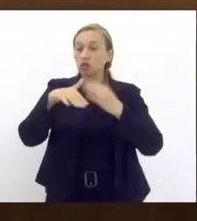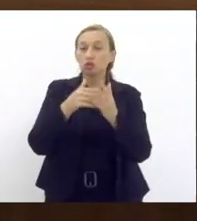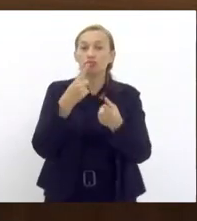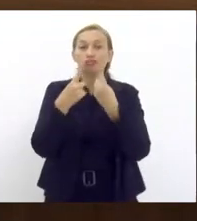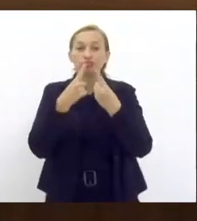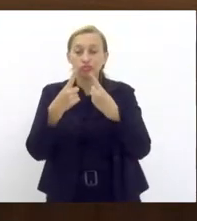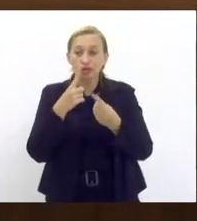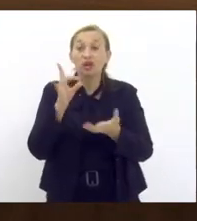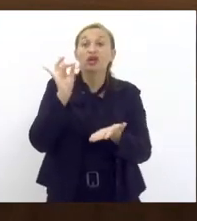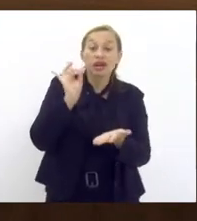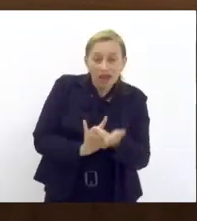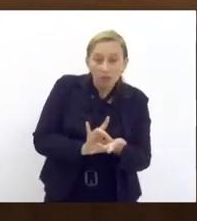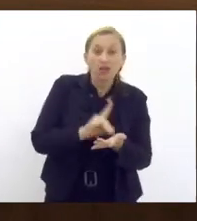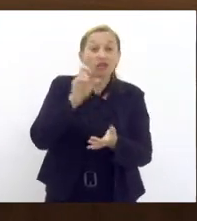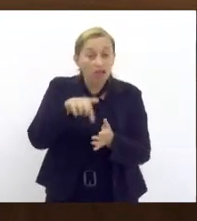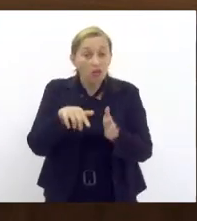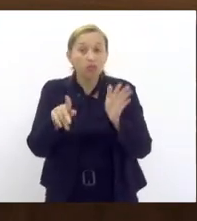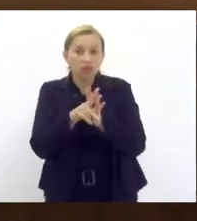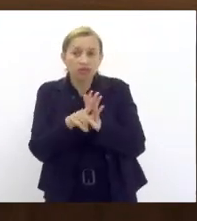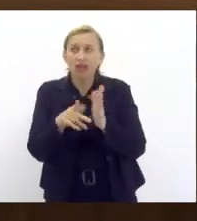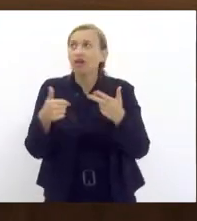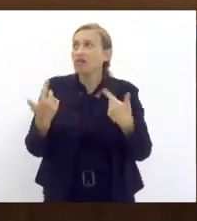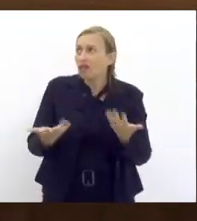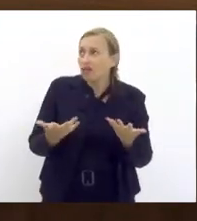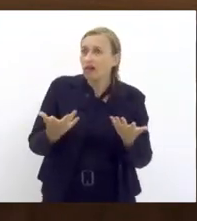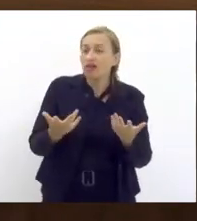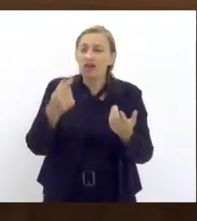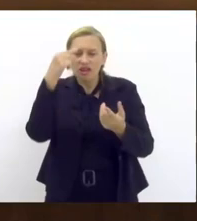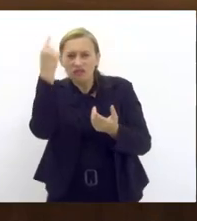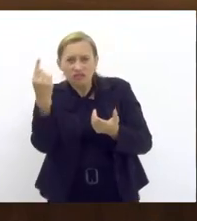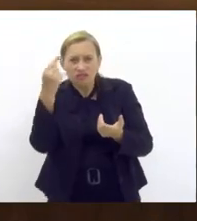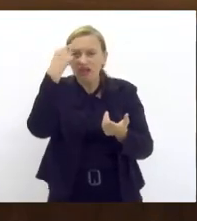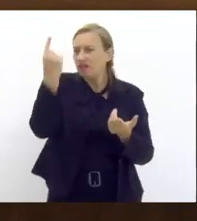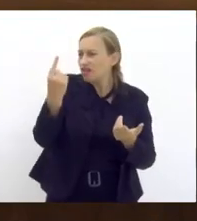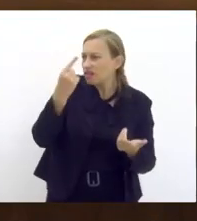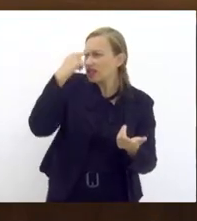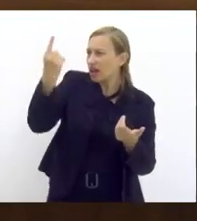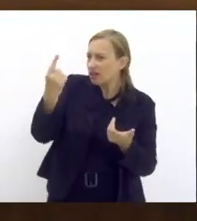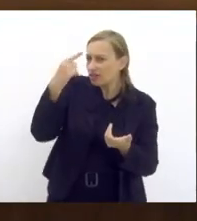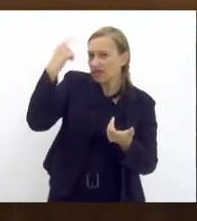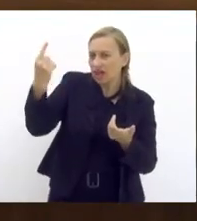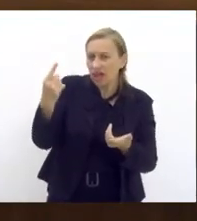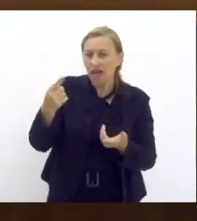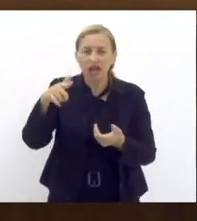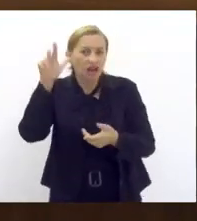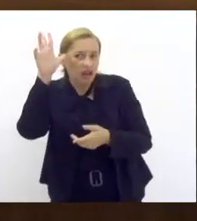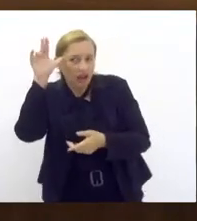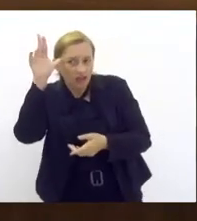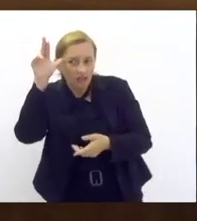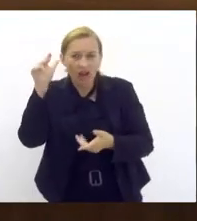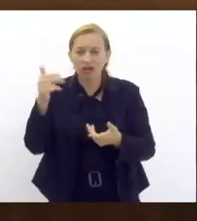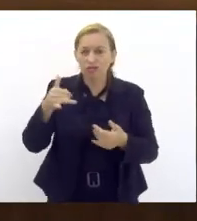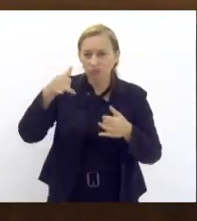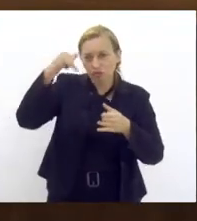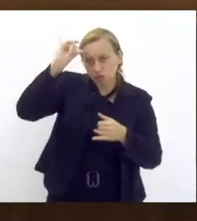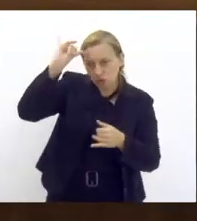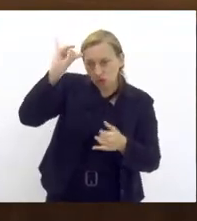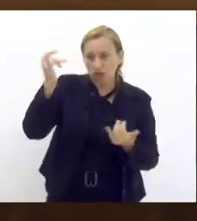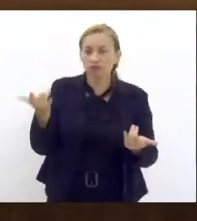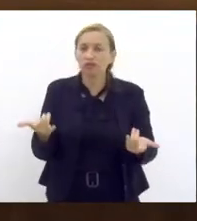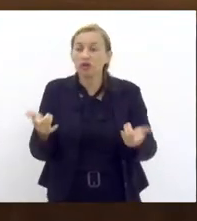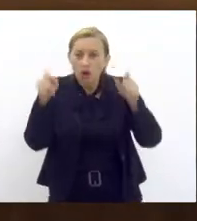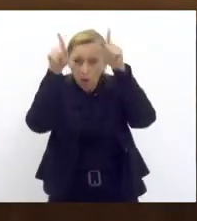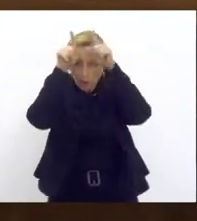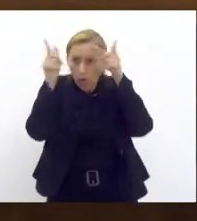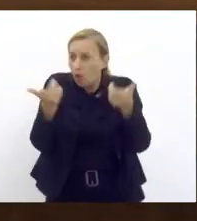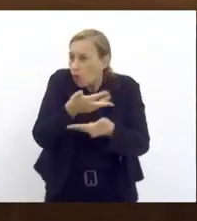o que realmente é o projeto. Porque, senão, aqui começa a inventar cavalo, né, com chifre, a inventar coisas que